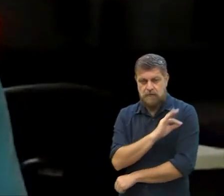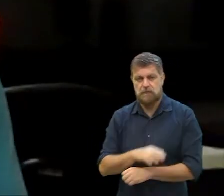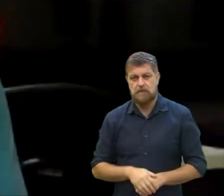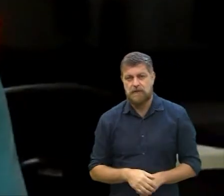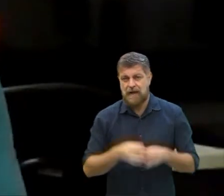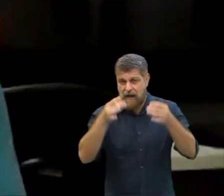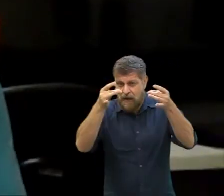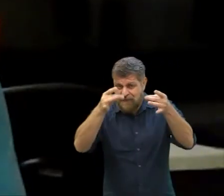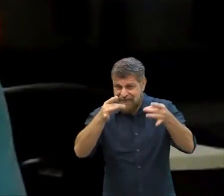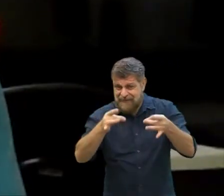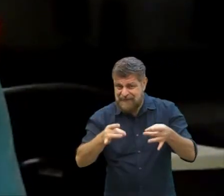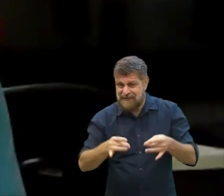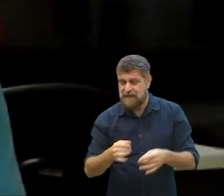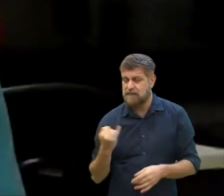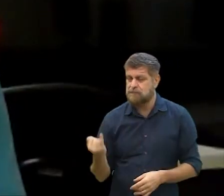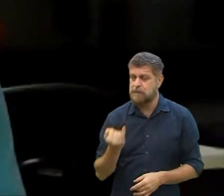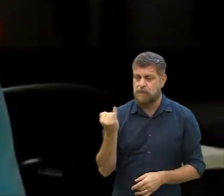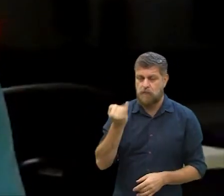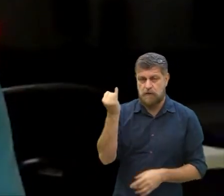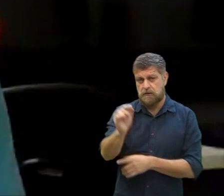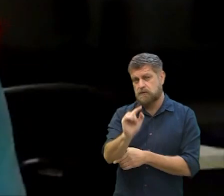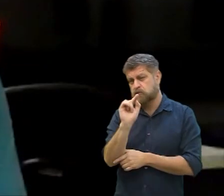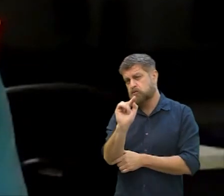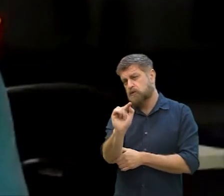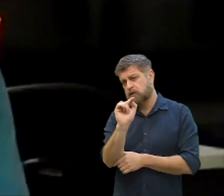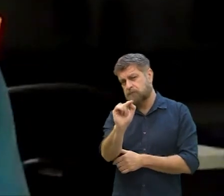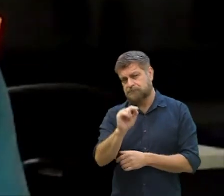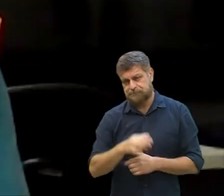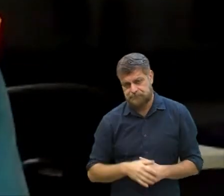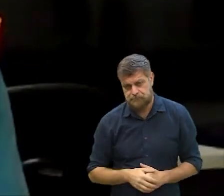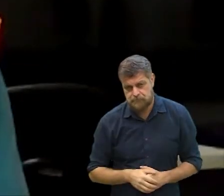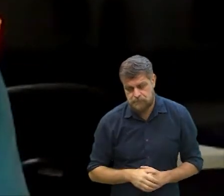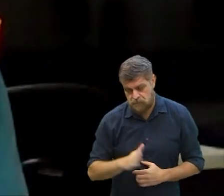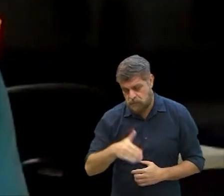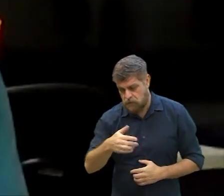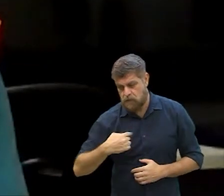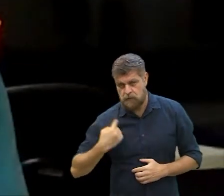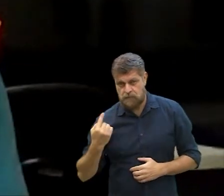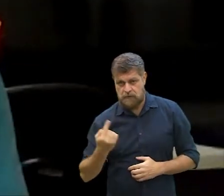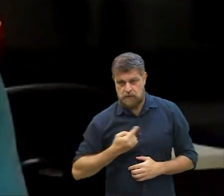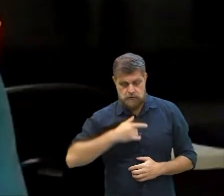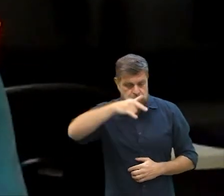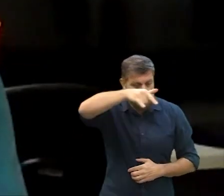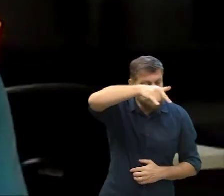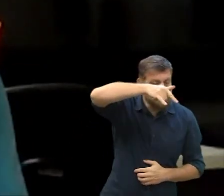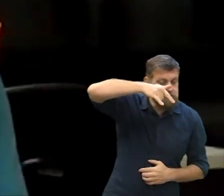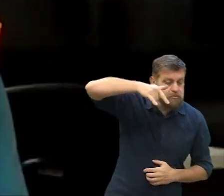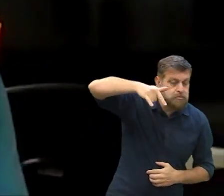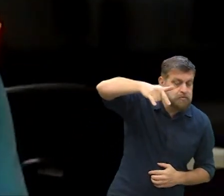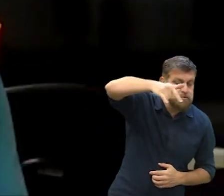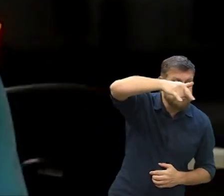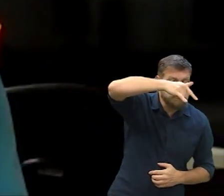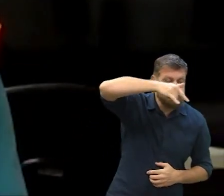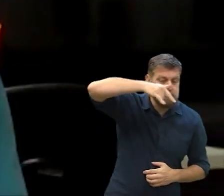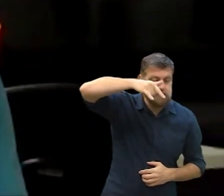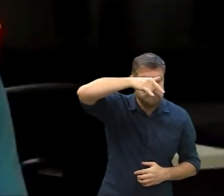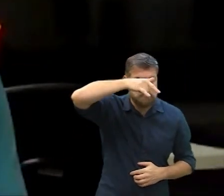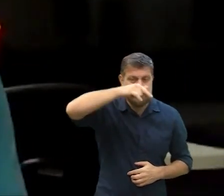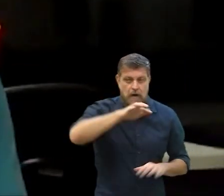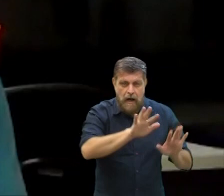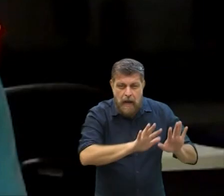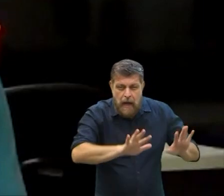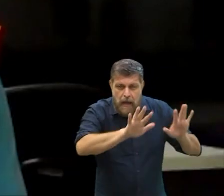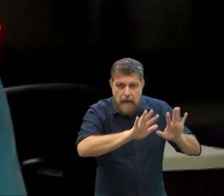Isso é feito. Um detalhe também que é muito relevante, quando nós falamos de imagem de satélite, como nós estamos falando